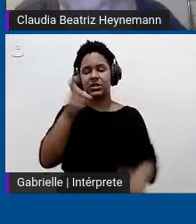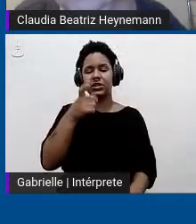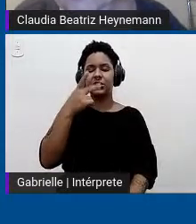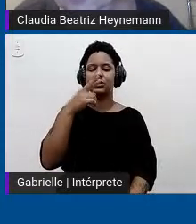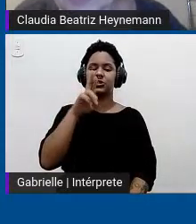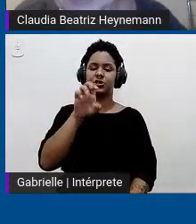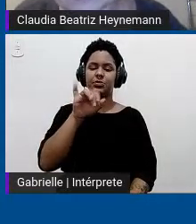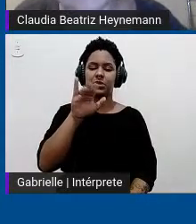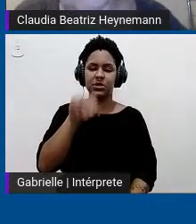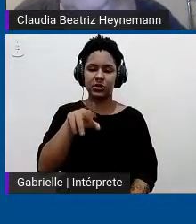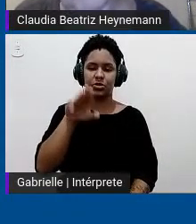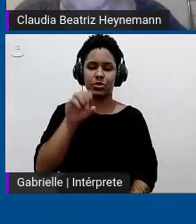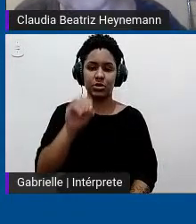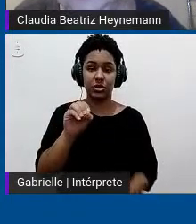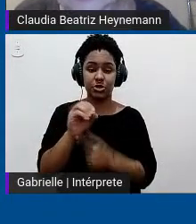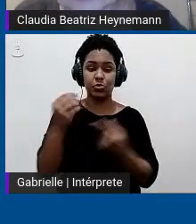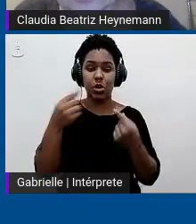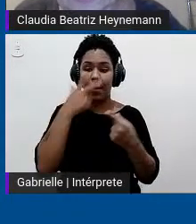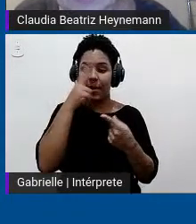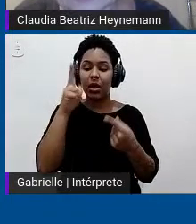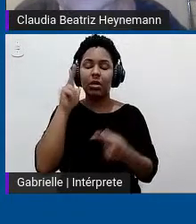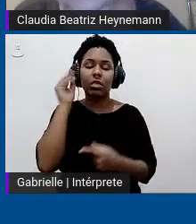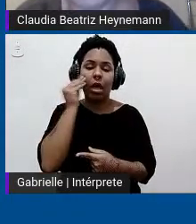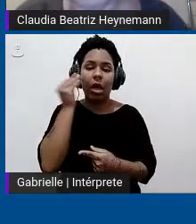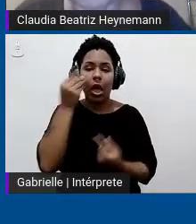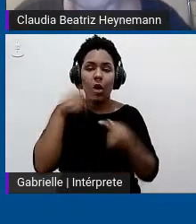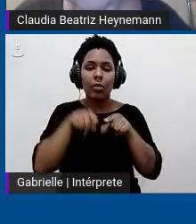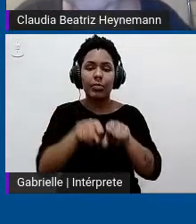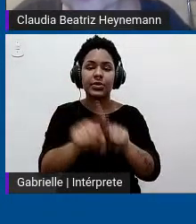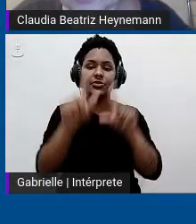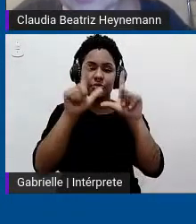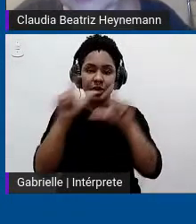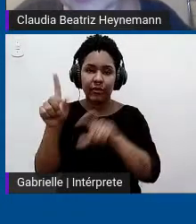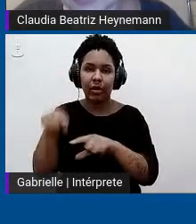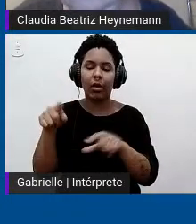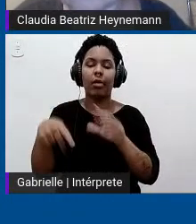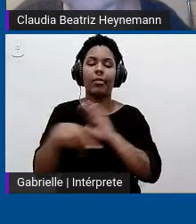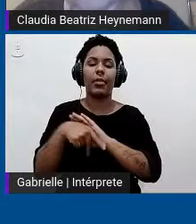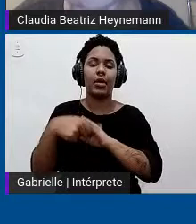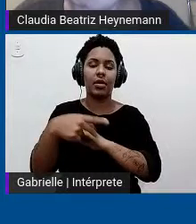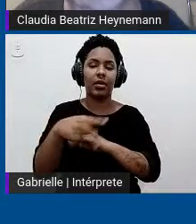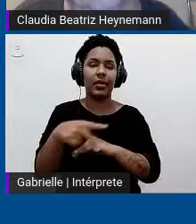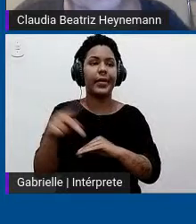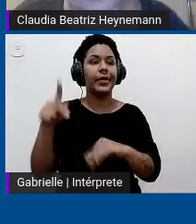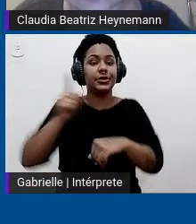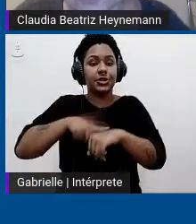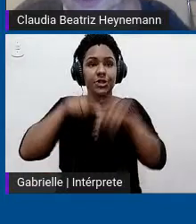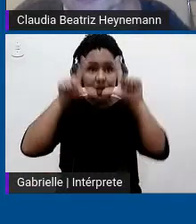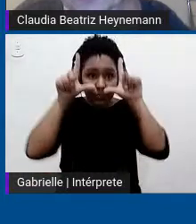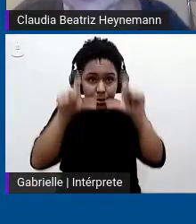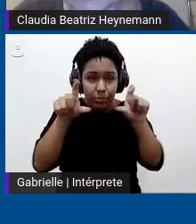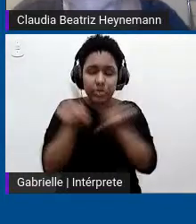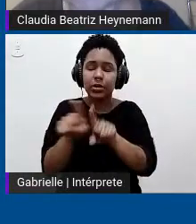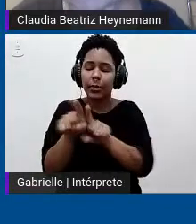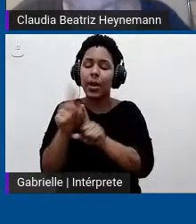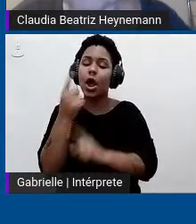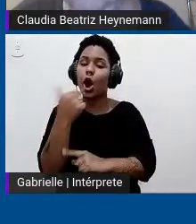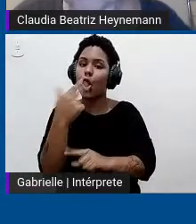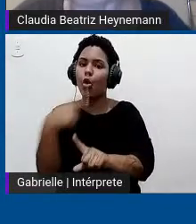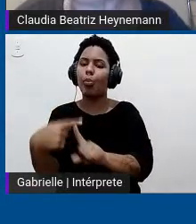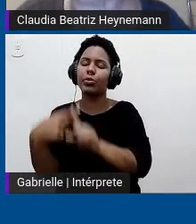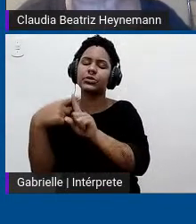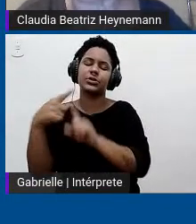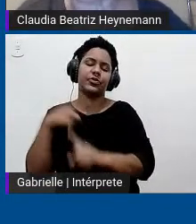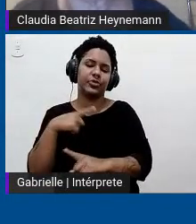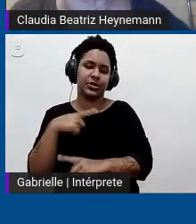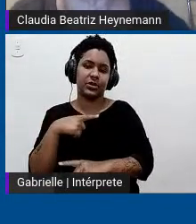tende a competir com ela, seja na compreensão da tomada, seja em sua instantaneidade, seja com a vantagem da cor. Da mesma